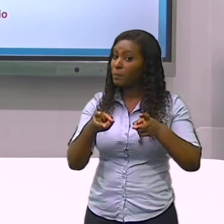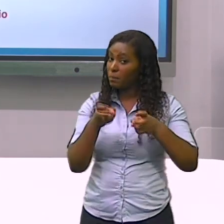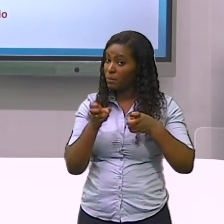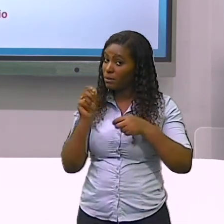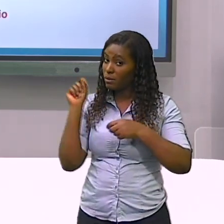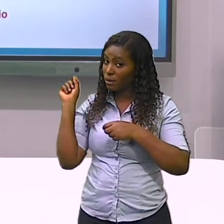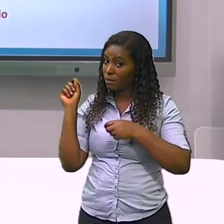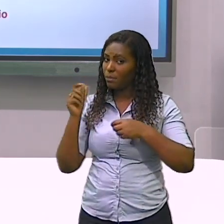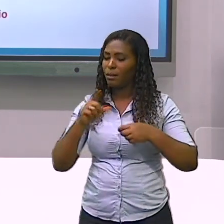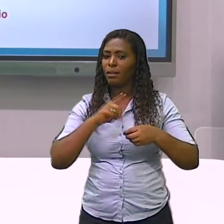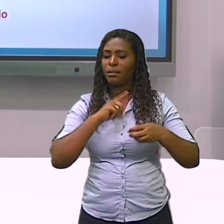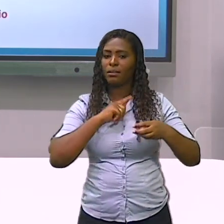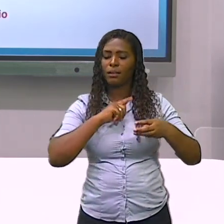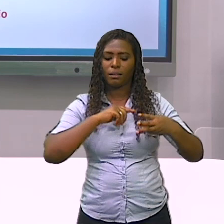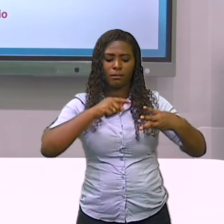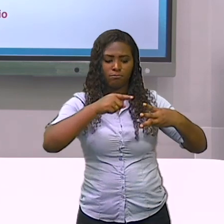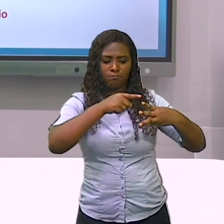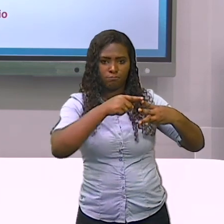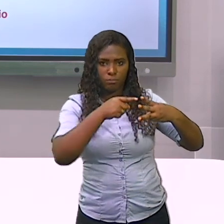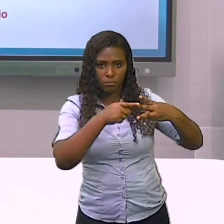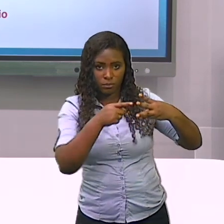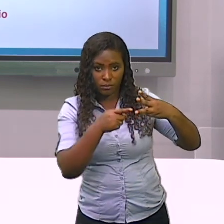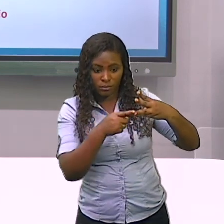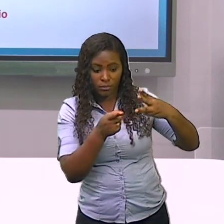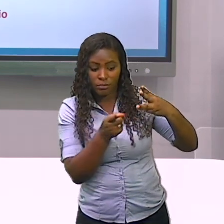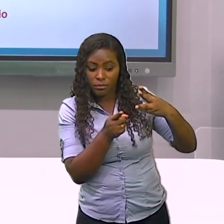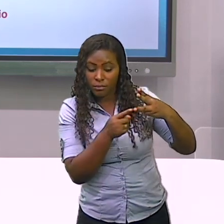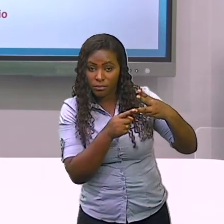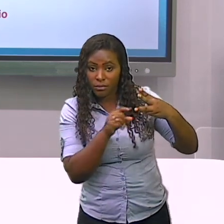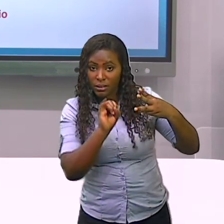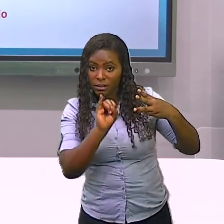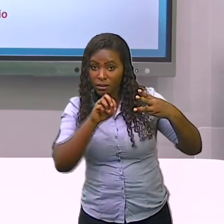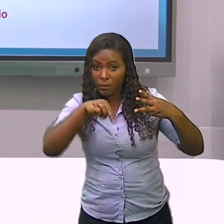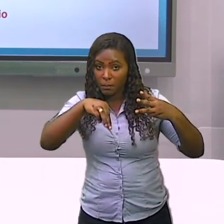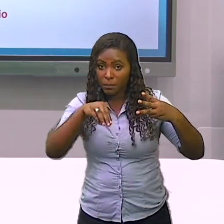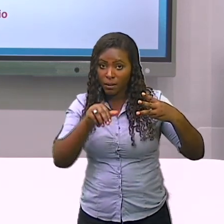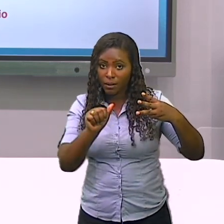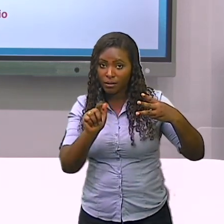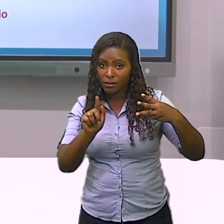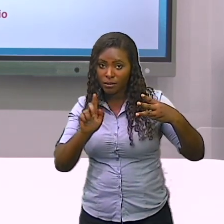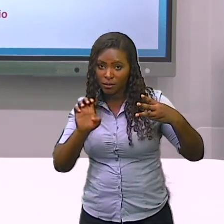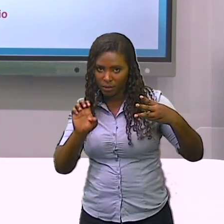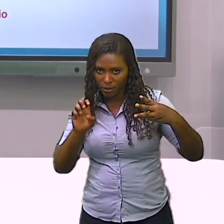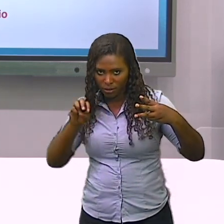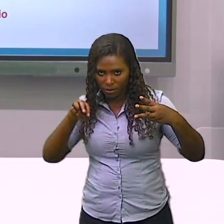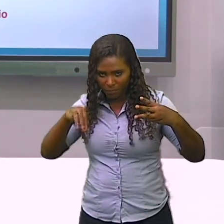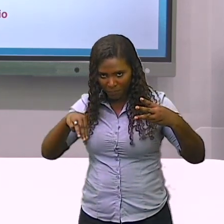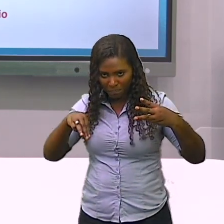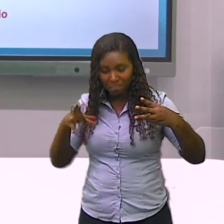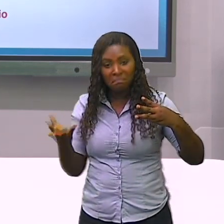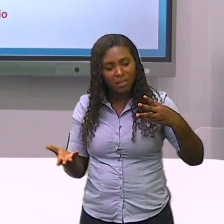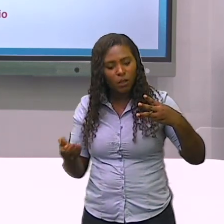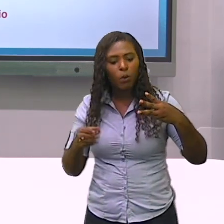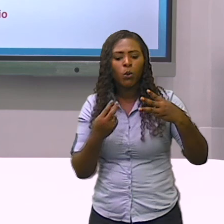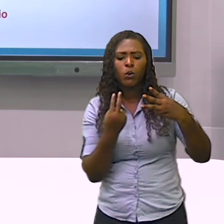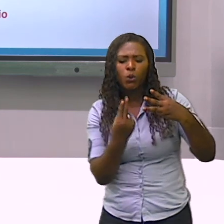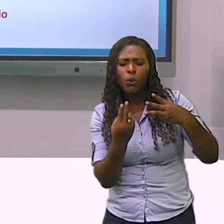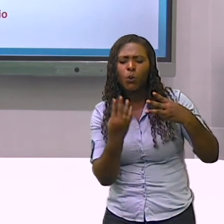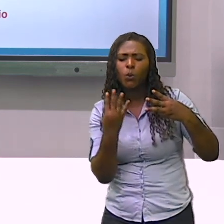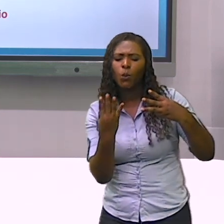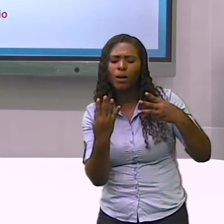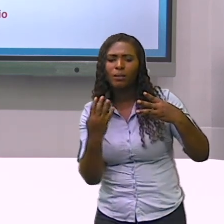nós temos a imagem. A imagem, nós temos 2, 4 e 6, são todos os valores